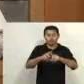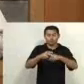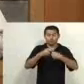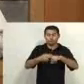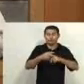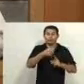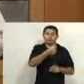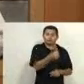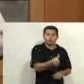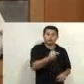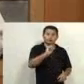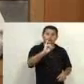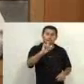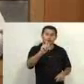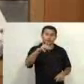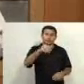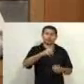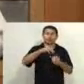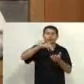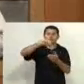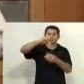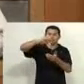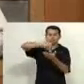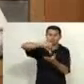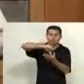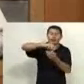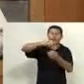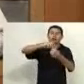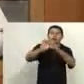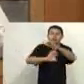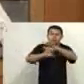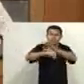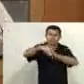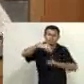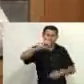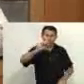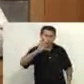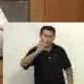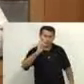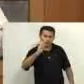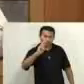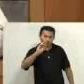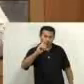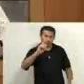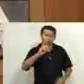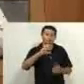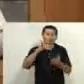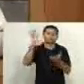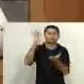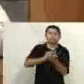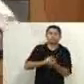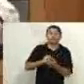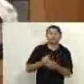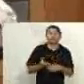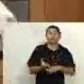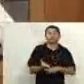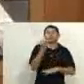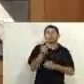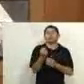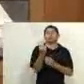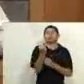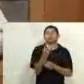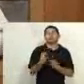6 sigma, que a Motorola implementou na década de 80, justamente para a redução da variabilidade e aumento da qualidade, os